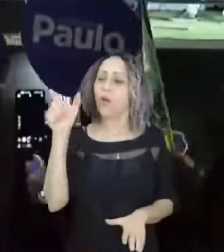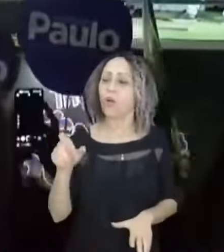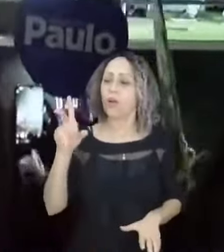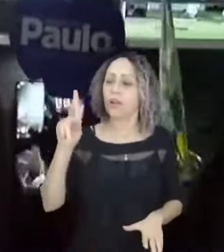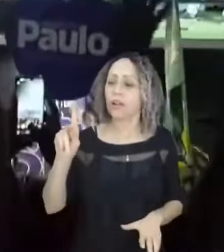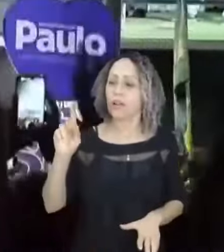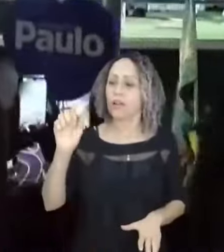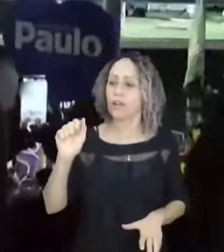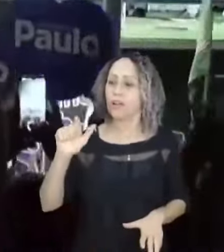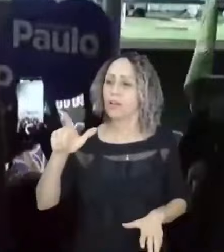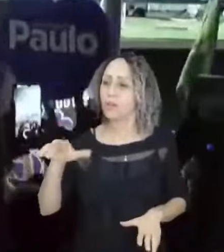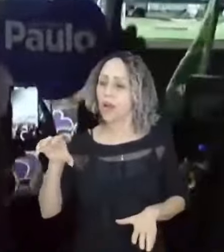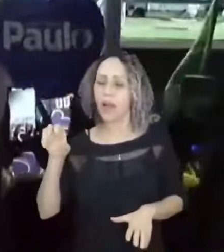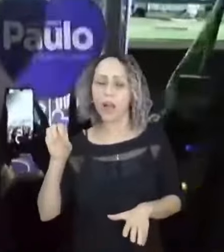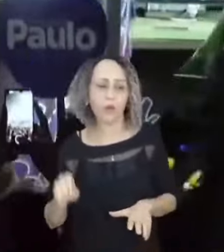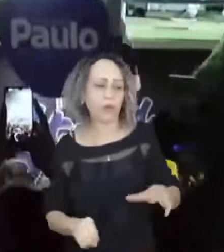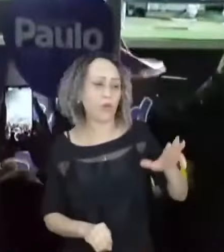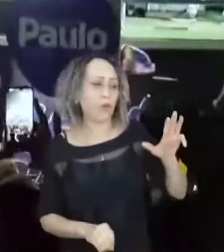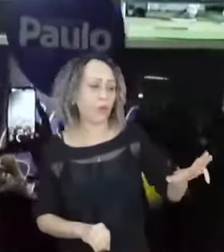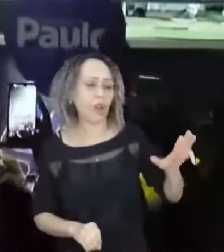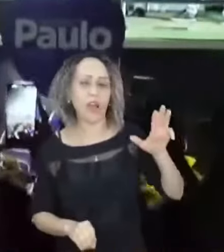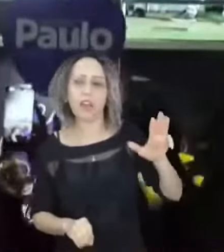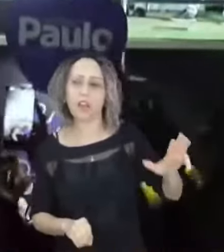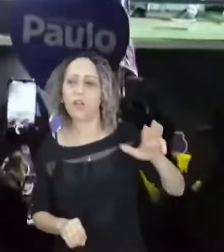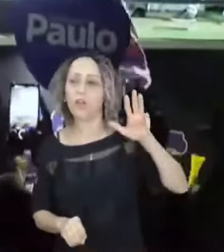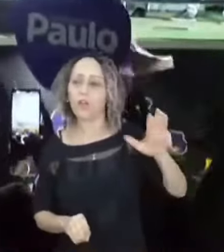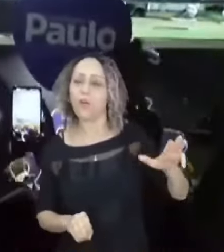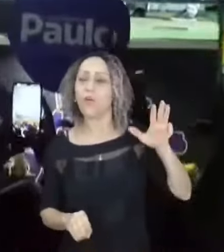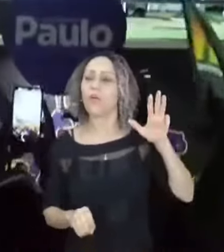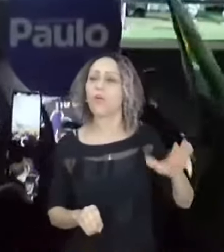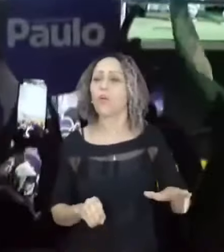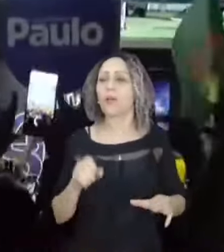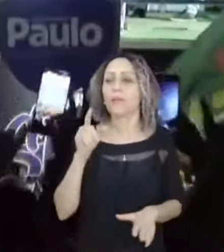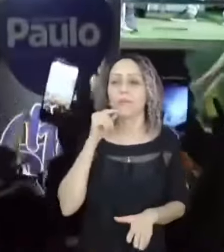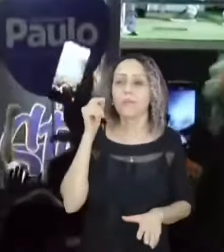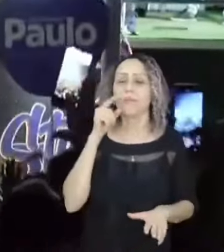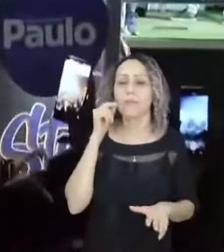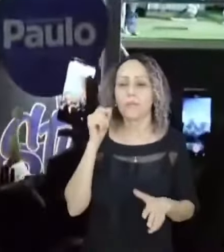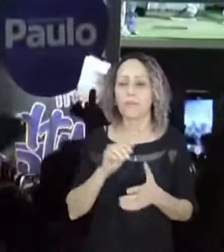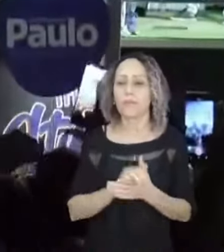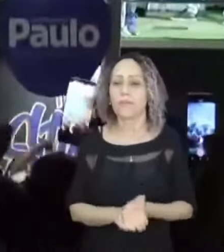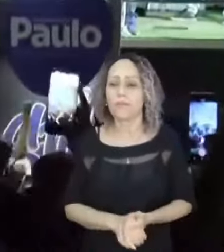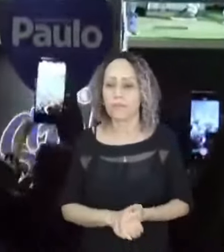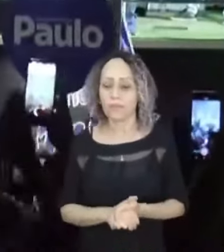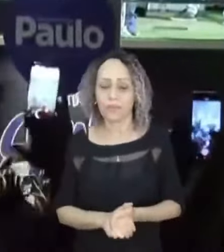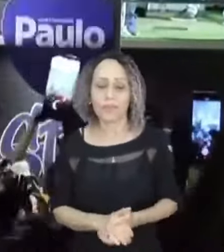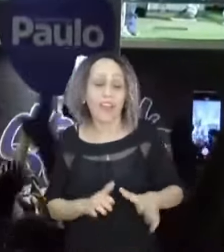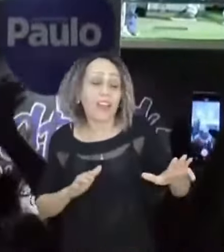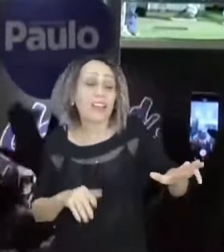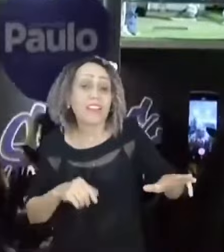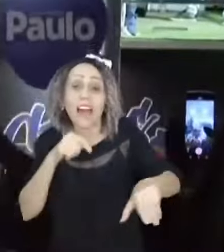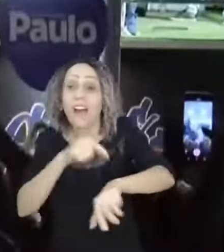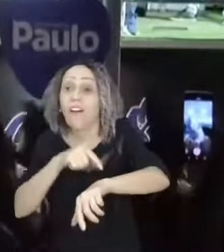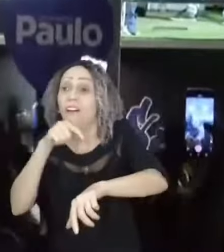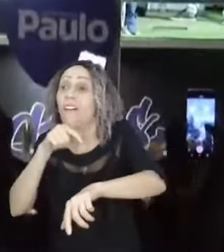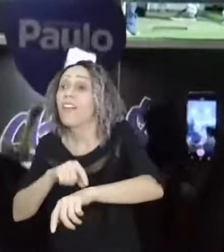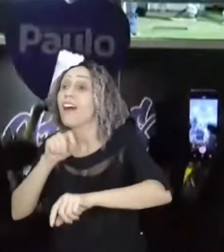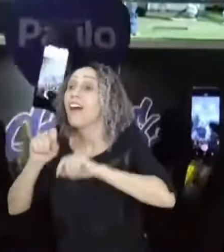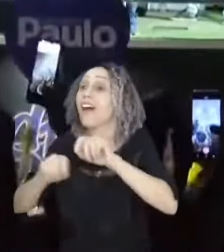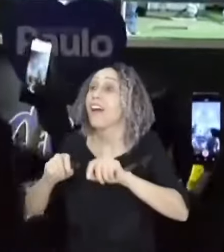Paulo! Obrigado, Maceió! Obrigado, Alagoas! Que